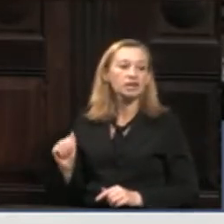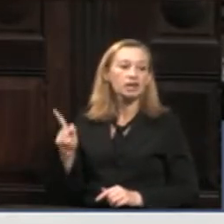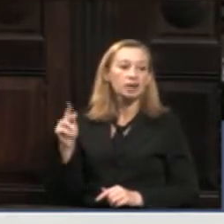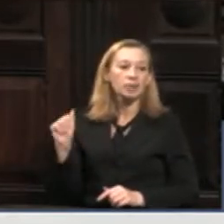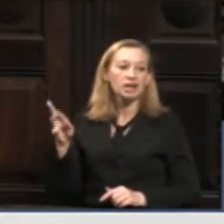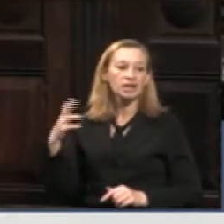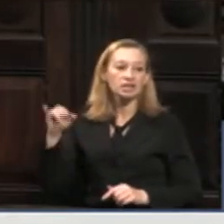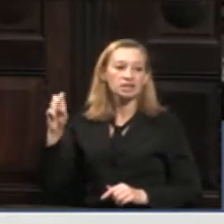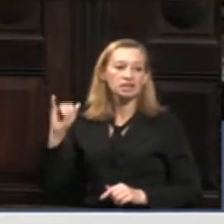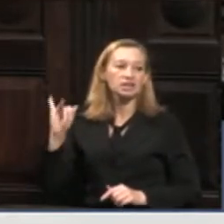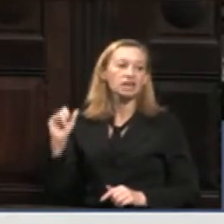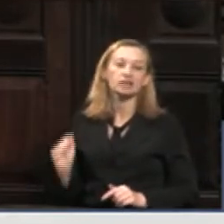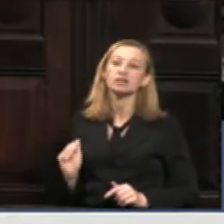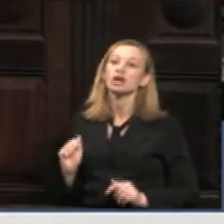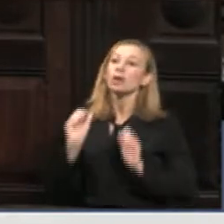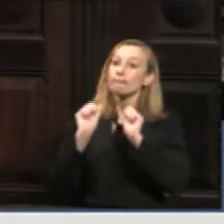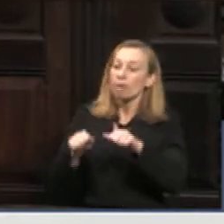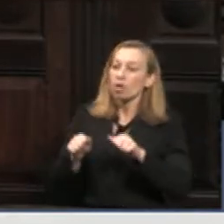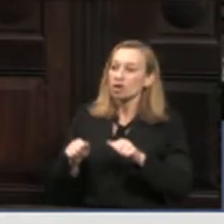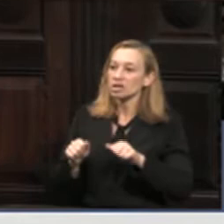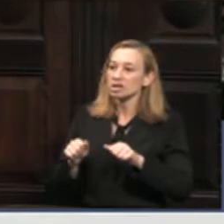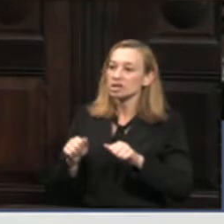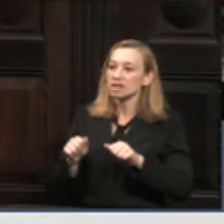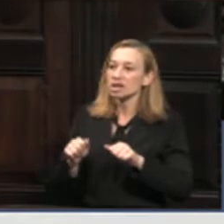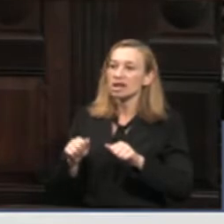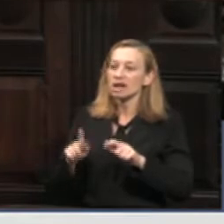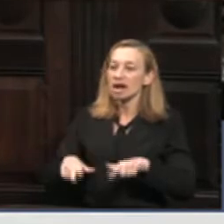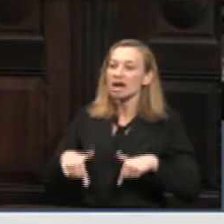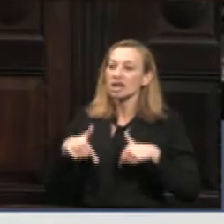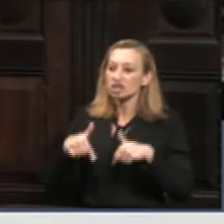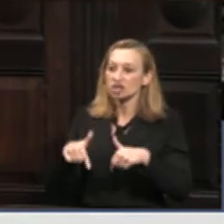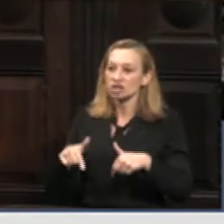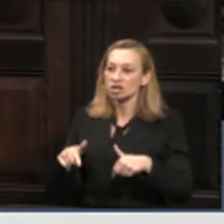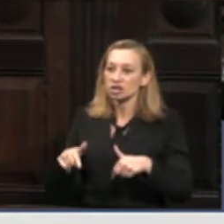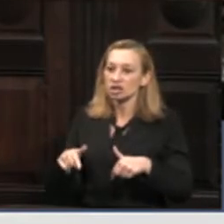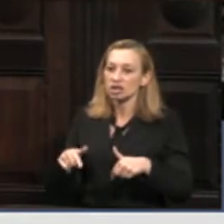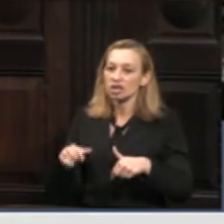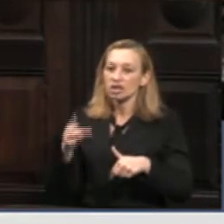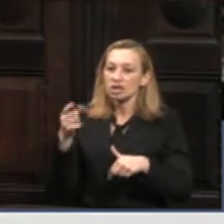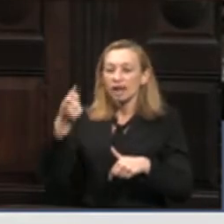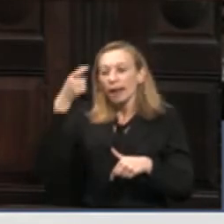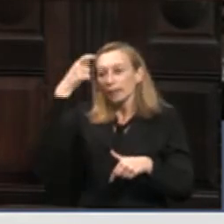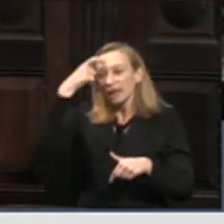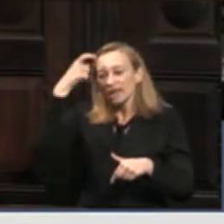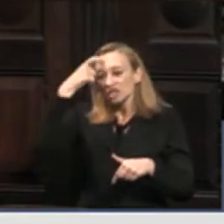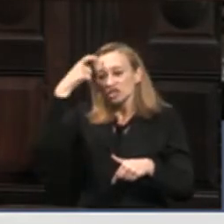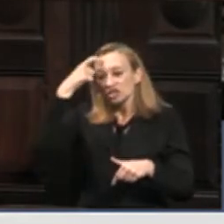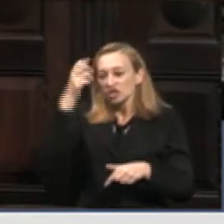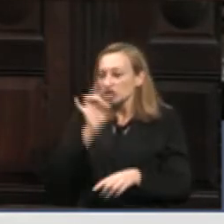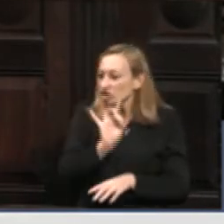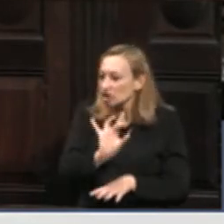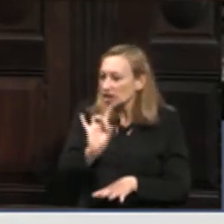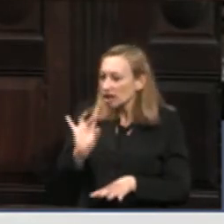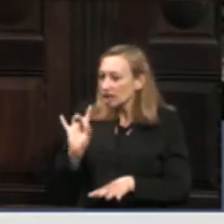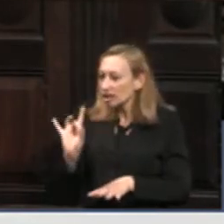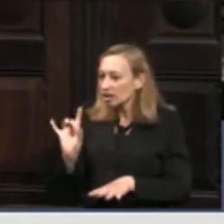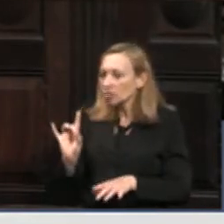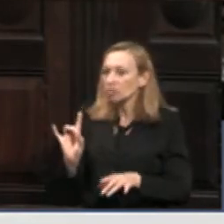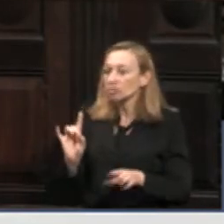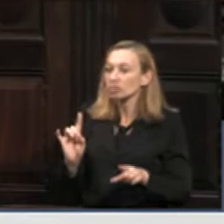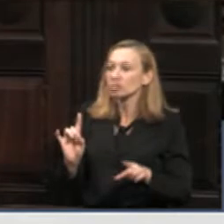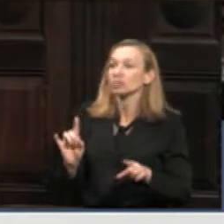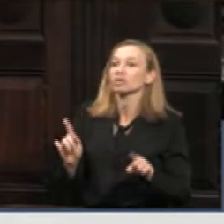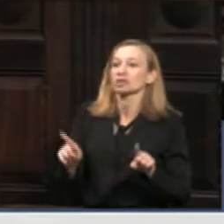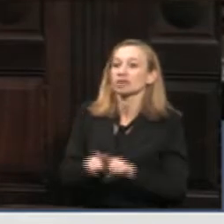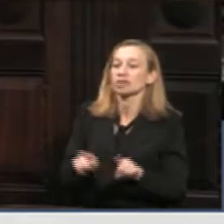iluminar a mente dos candidatos que estão em segundo turno, primeiro